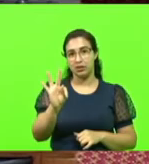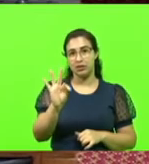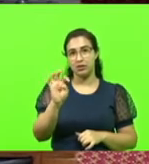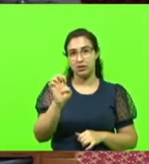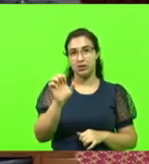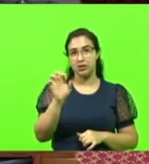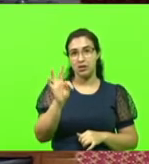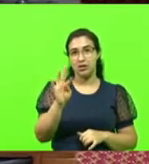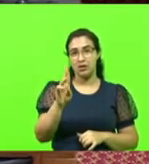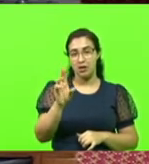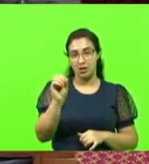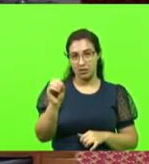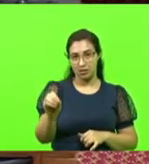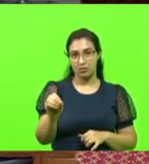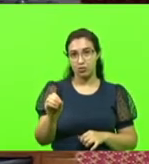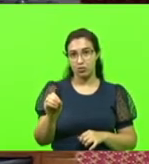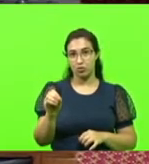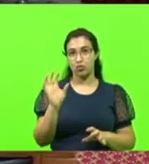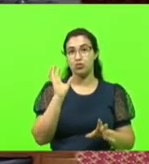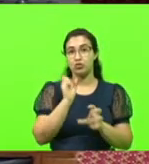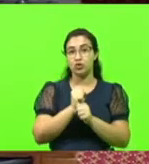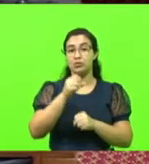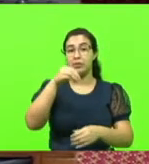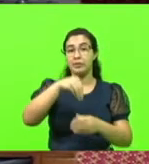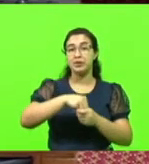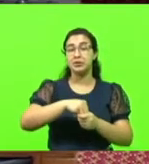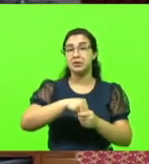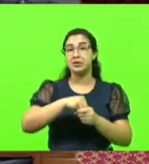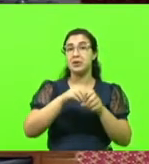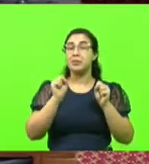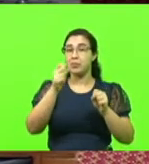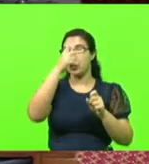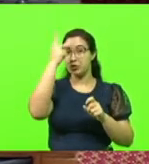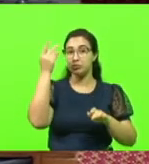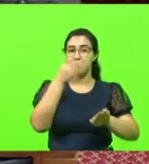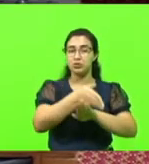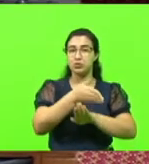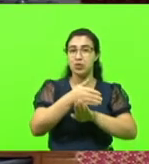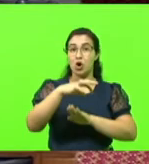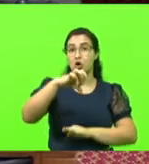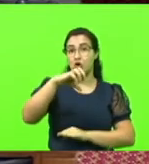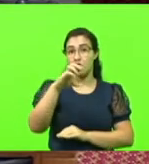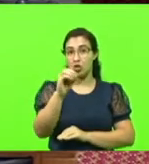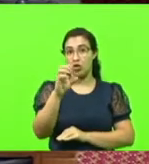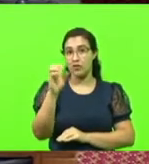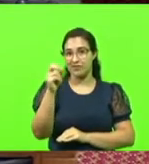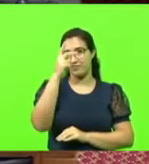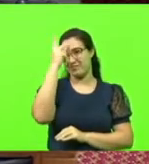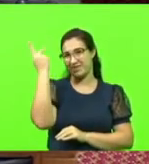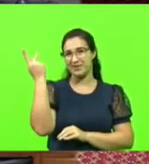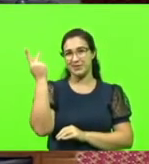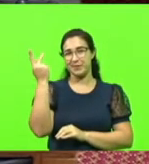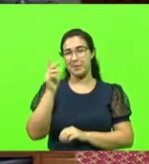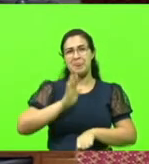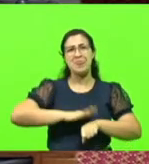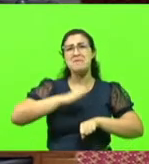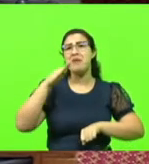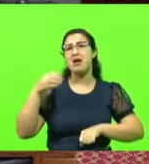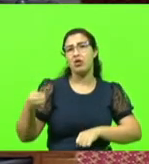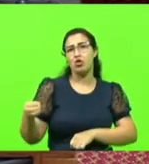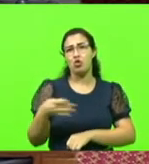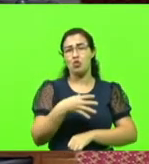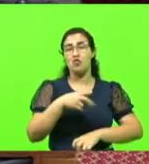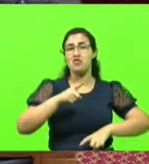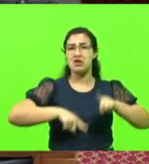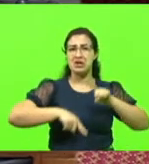capacidade para cerca de 900 pessoas, um dos anfiteatros mais modernos, um dos